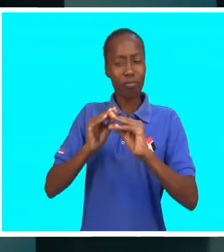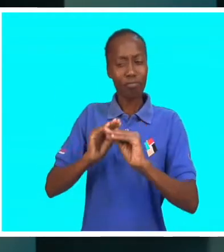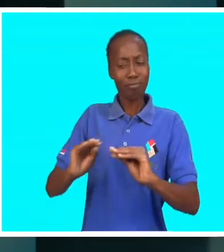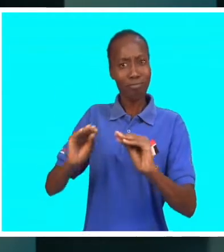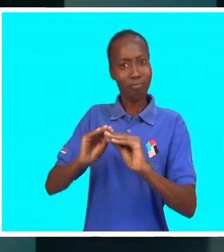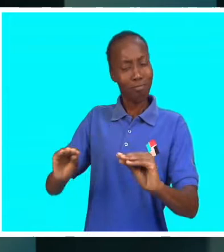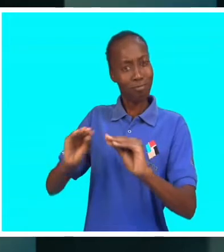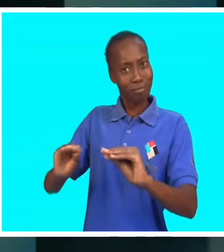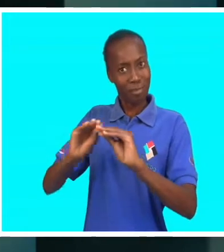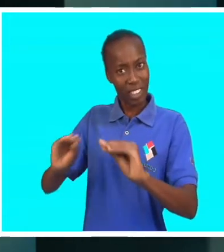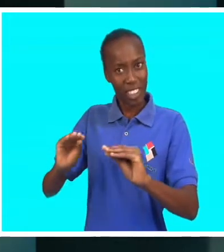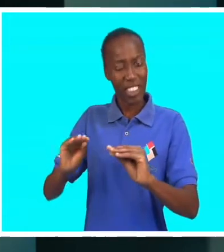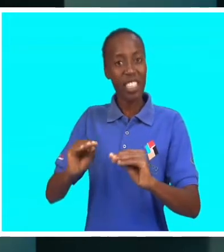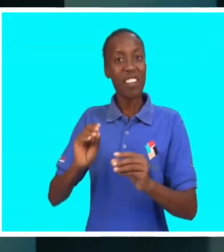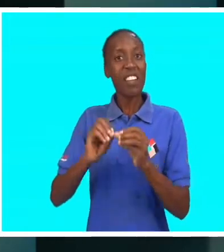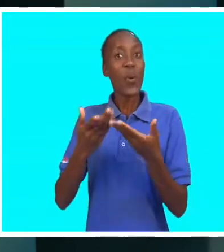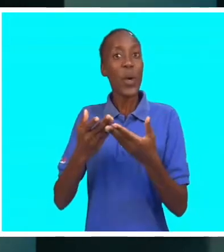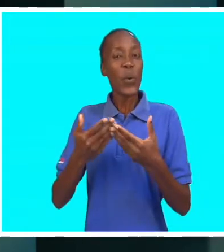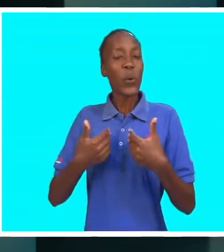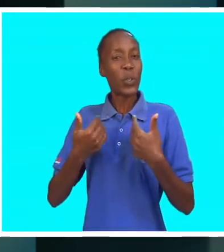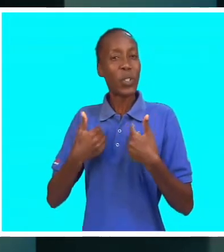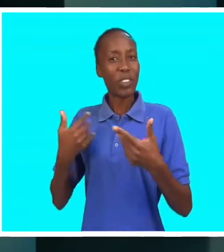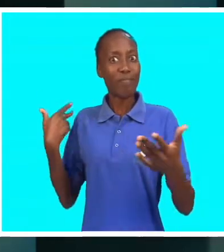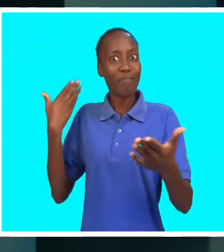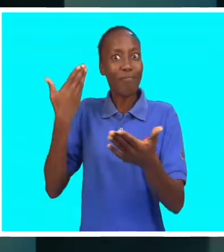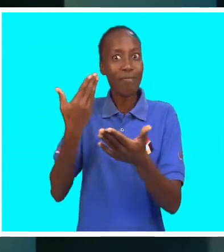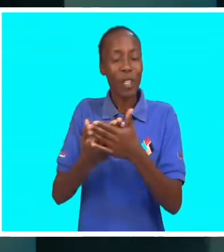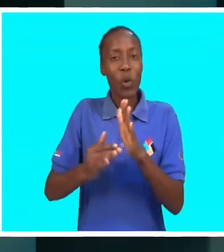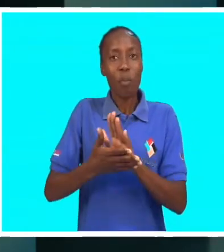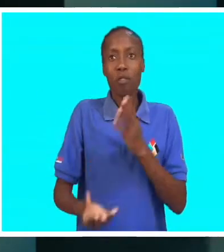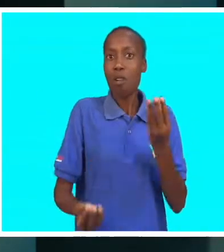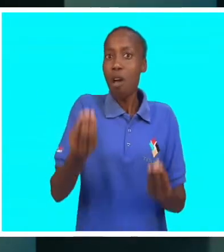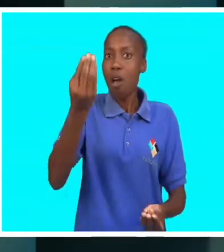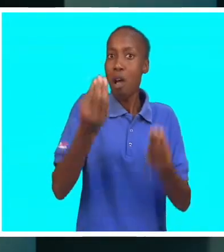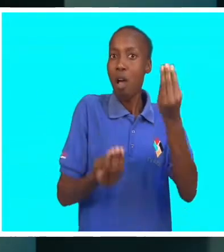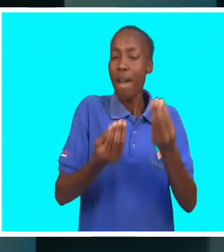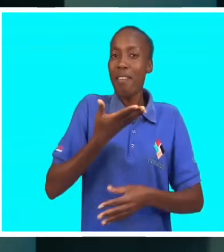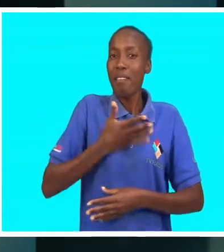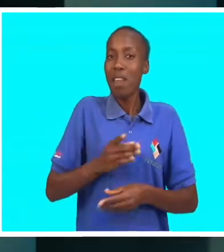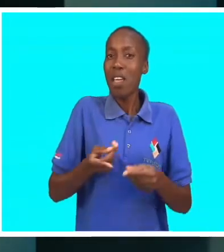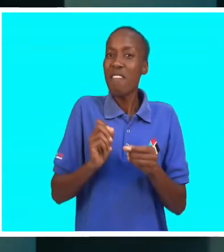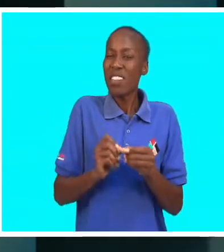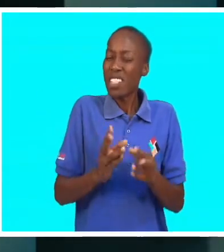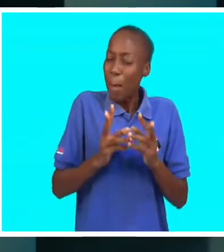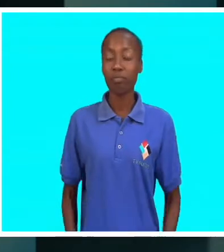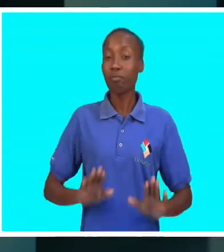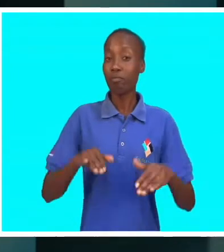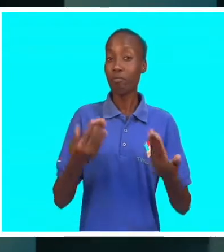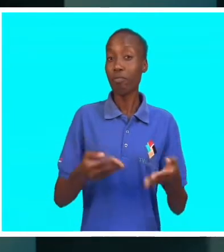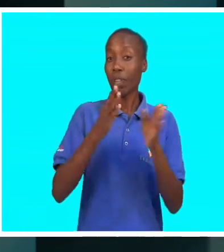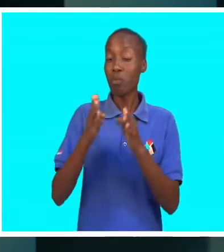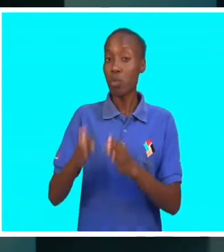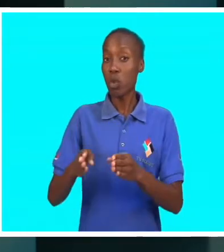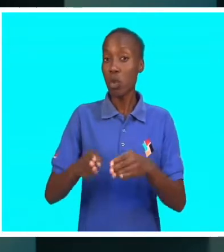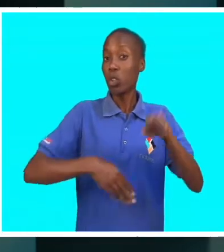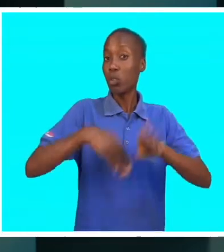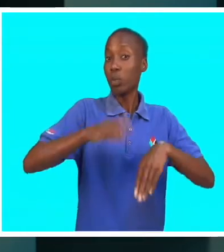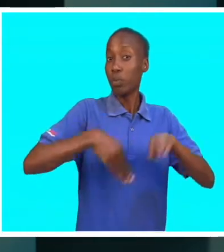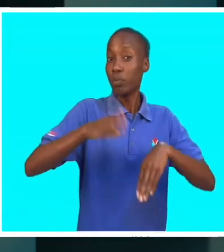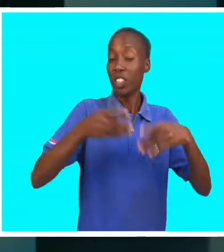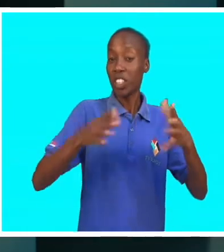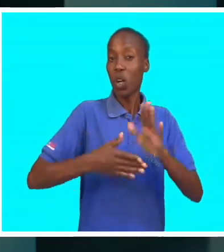desde os infartos juvenis, os juvenis até chegar aos sénios. E queremos apostar mais nisso. Os jogadores